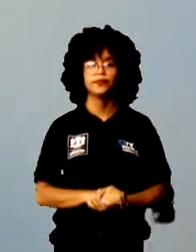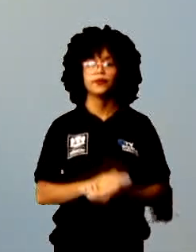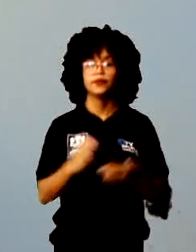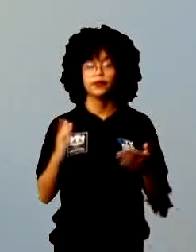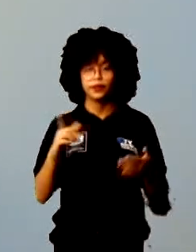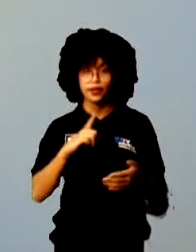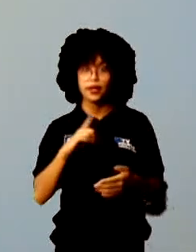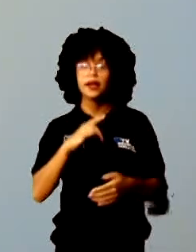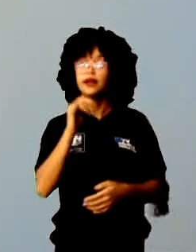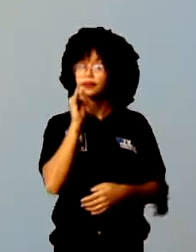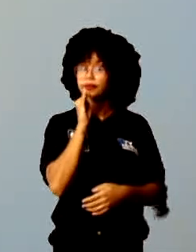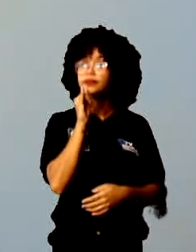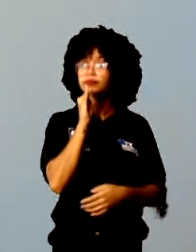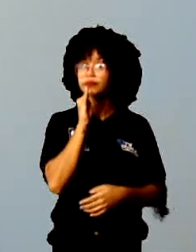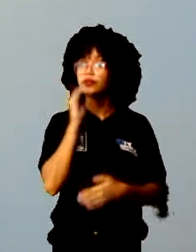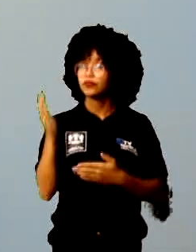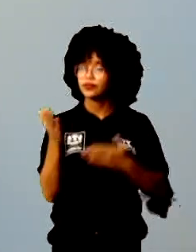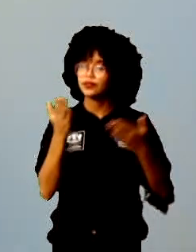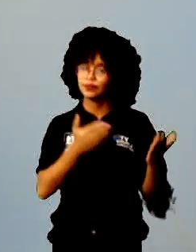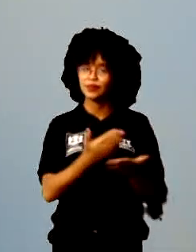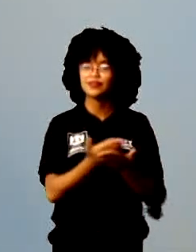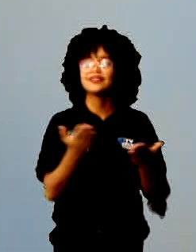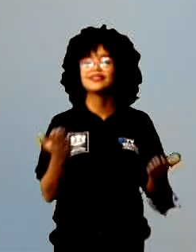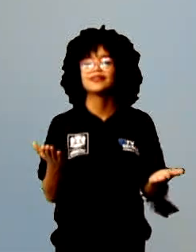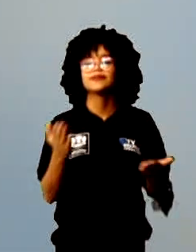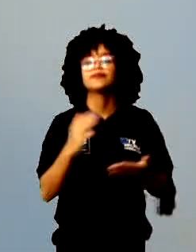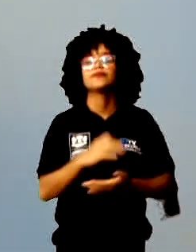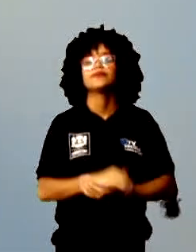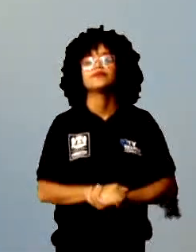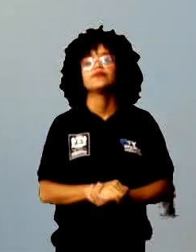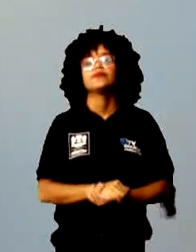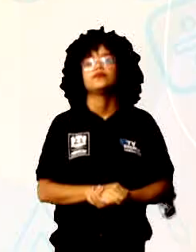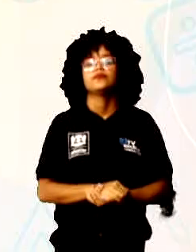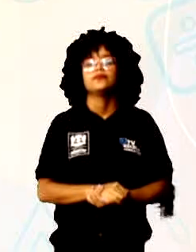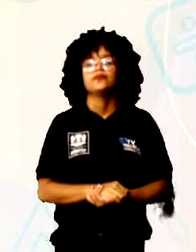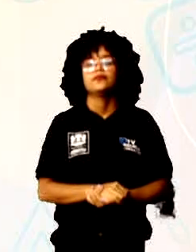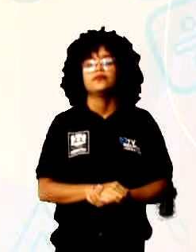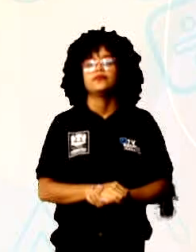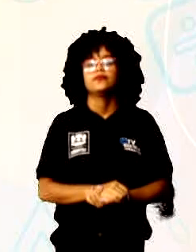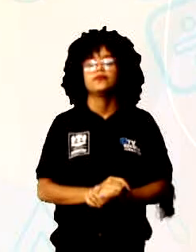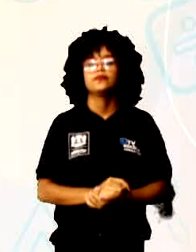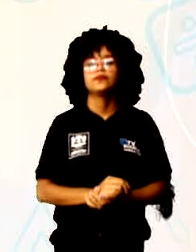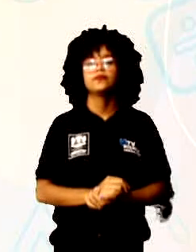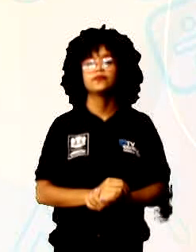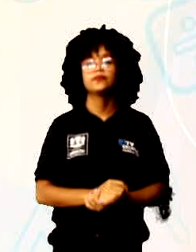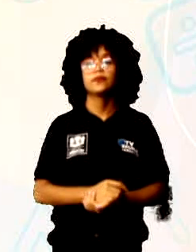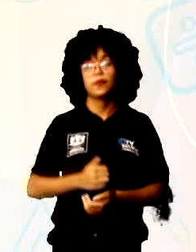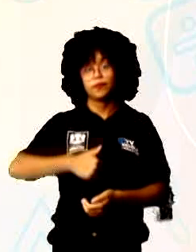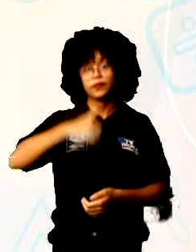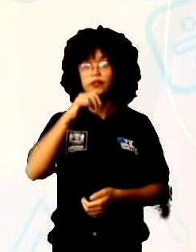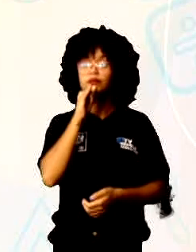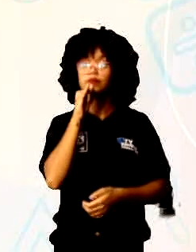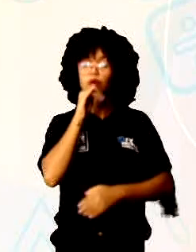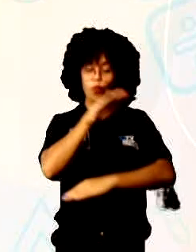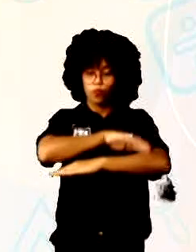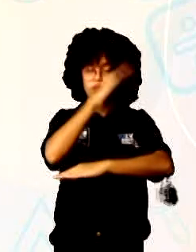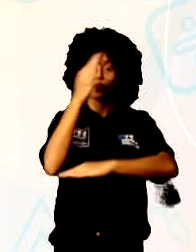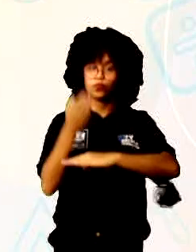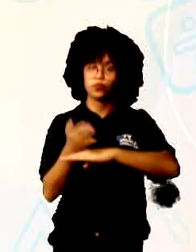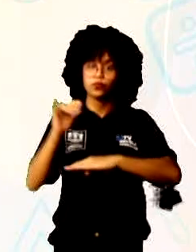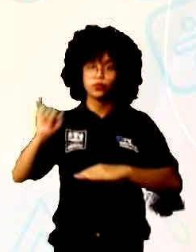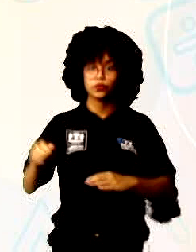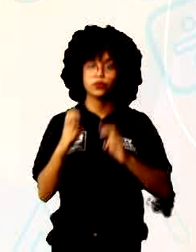existem alguns exemplos eu quero trazer para você né pois tá bom vamos ver aqui as imagens primeiro exemplo é um monte dos